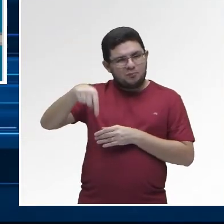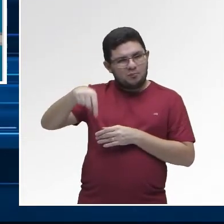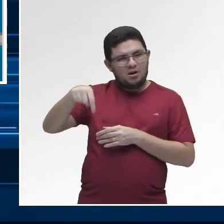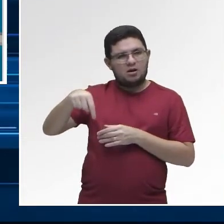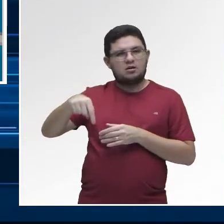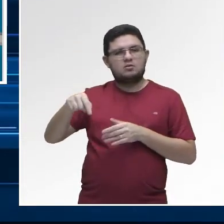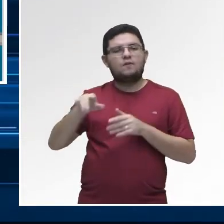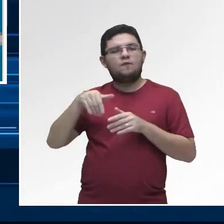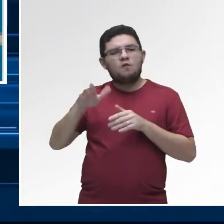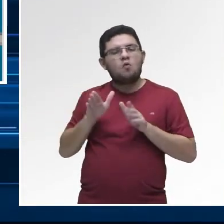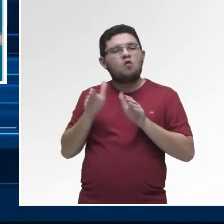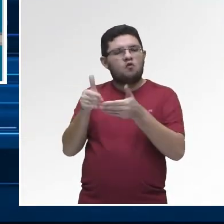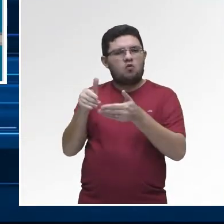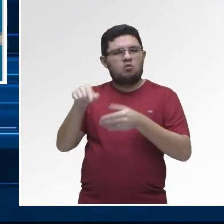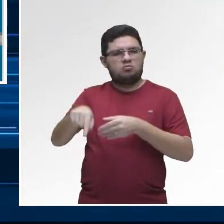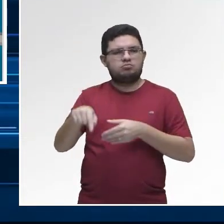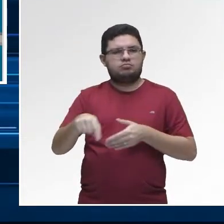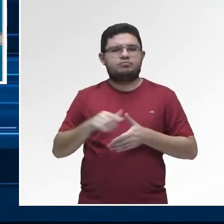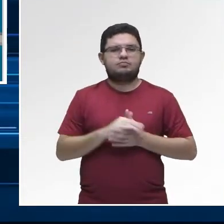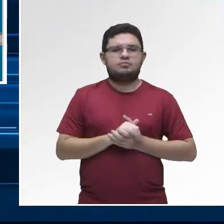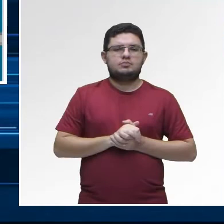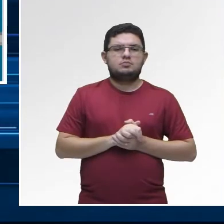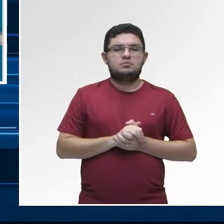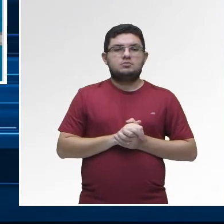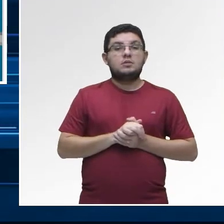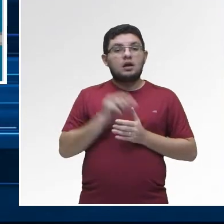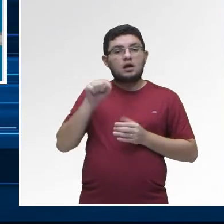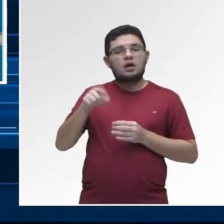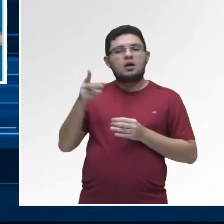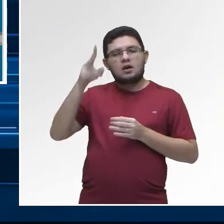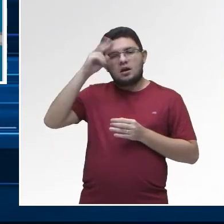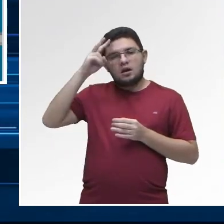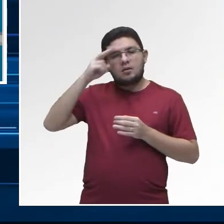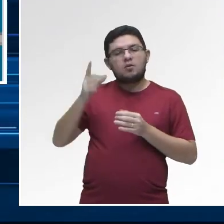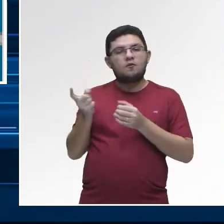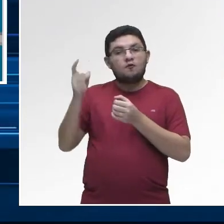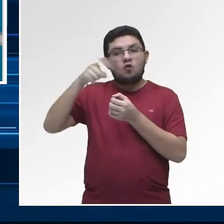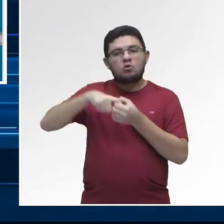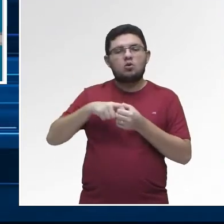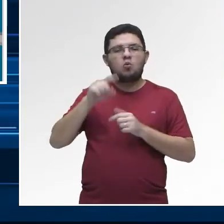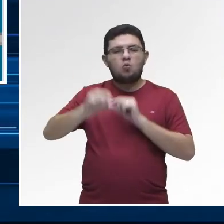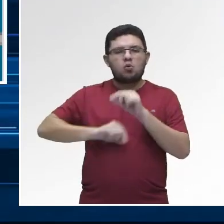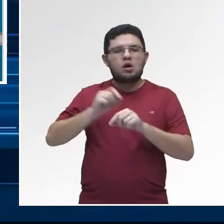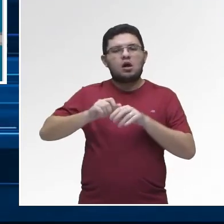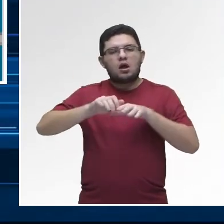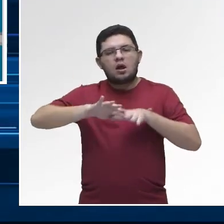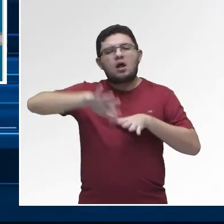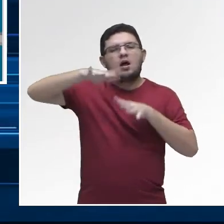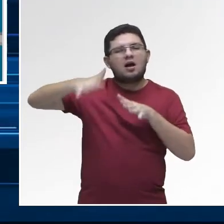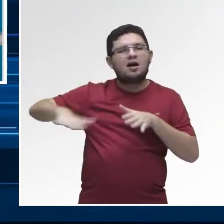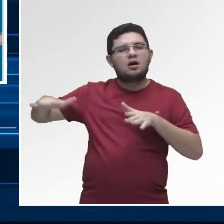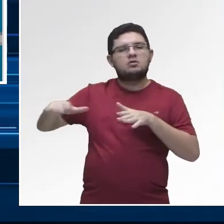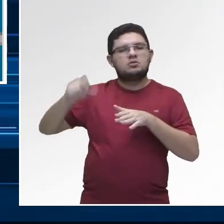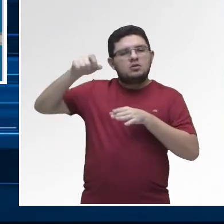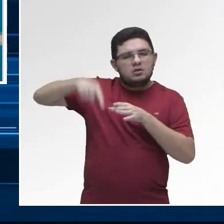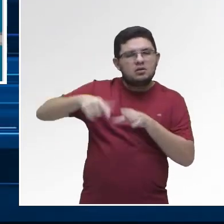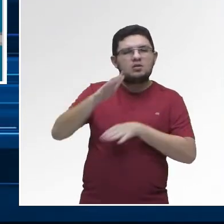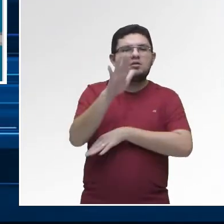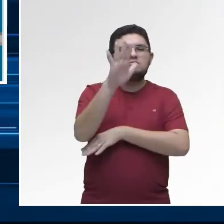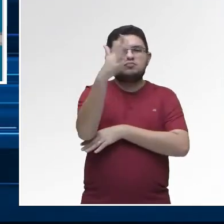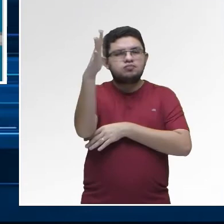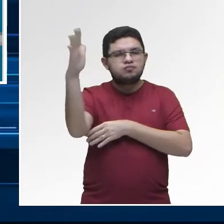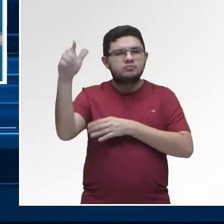do feudalismo, não é isso? A sociedade tinha voltado para o campo, para o trabalho na terra, para a